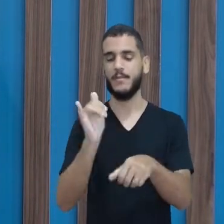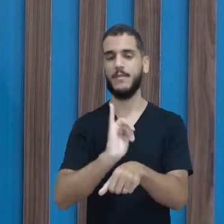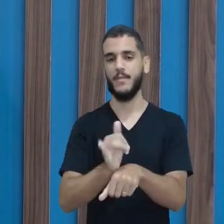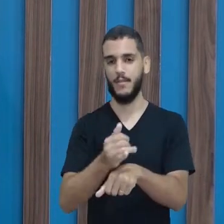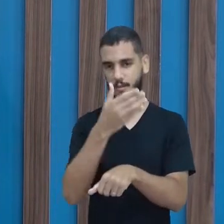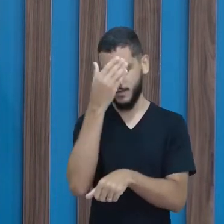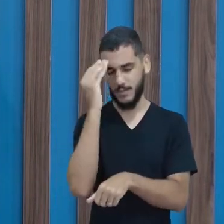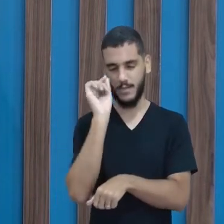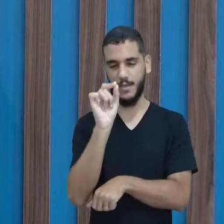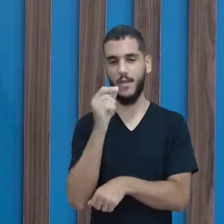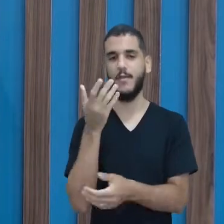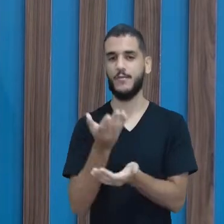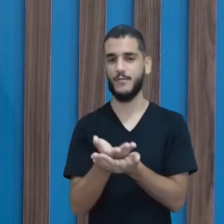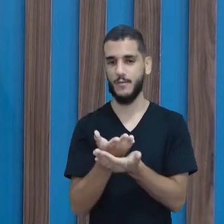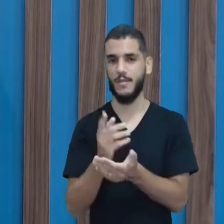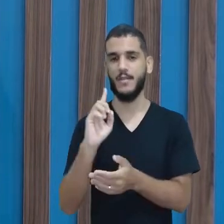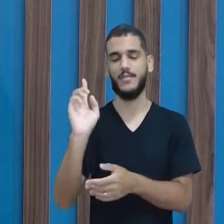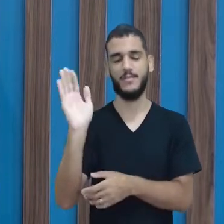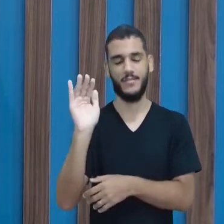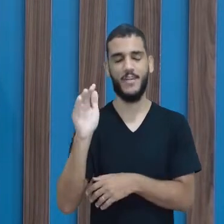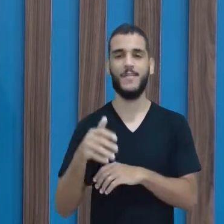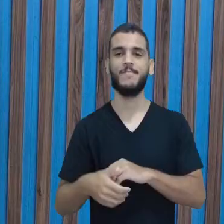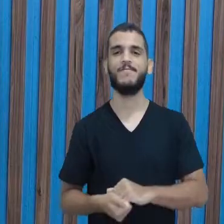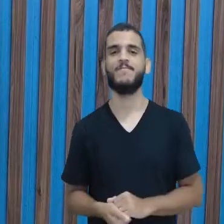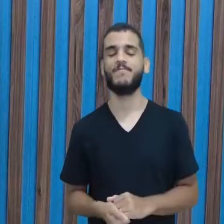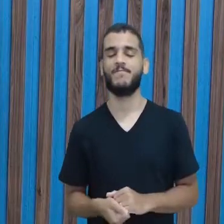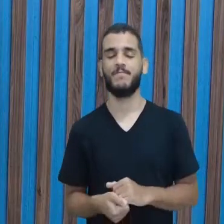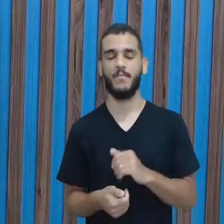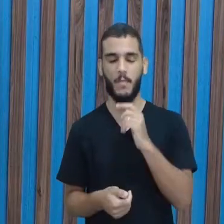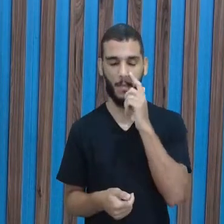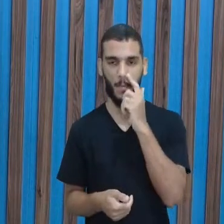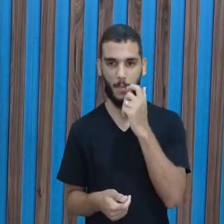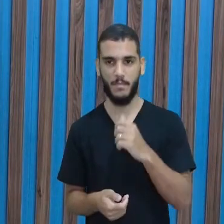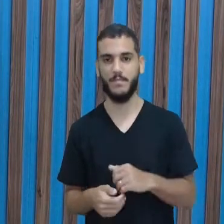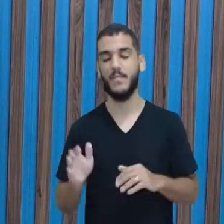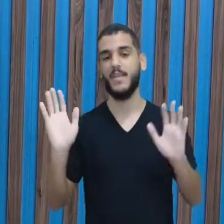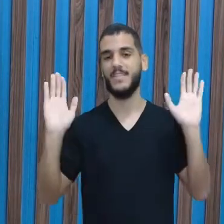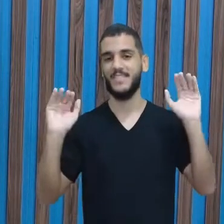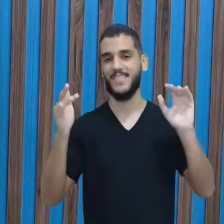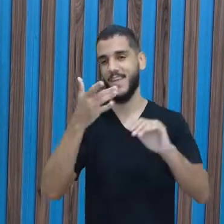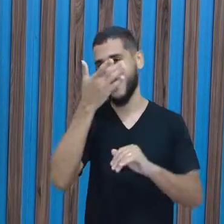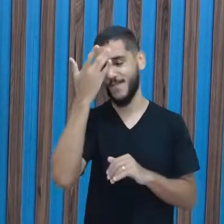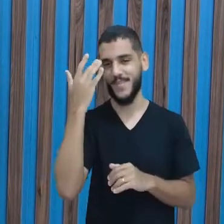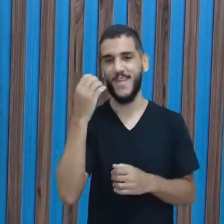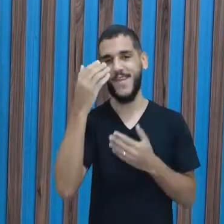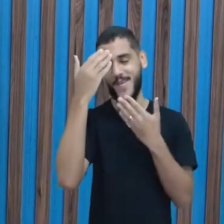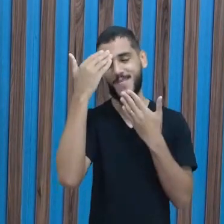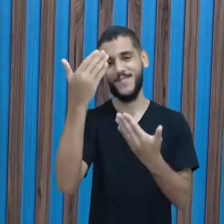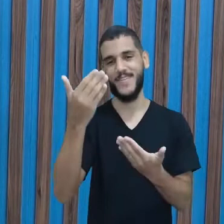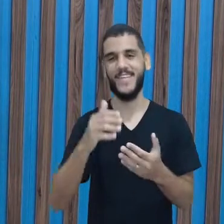esqueçam. Continue estudando e até a próxima. Fiquem com Deus. Tchau, pessoal.